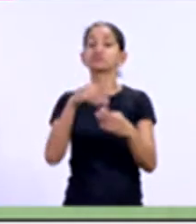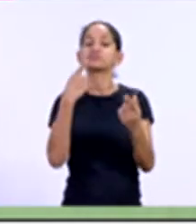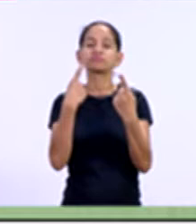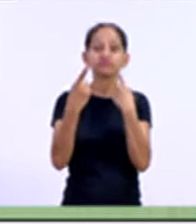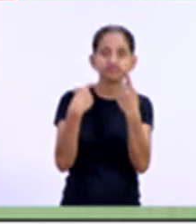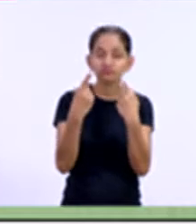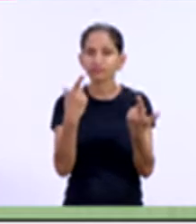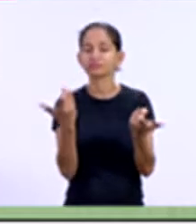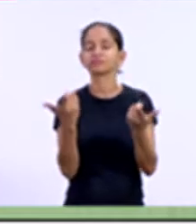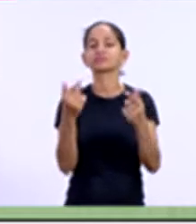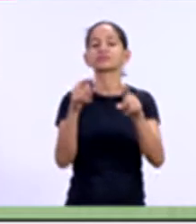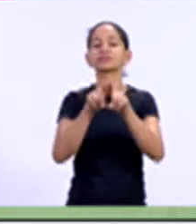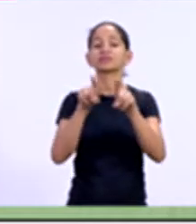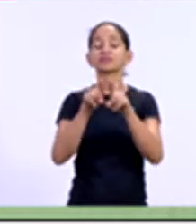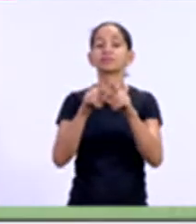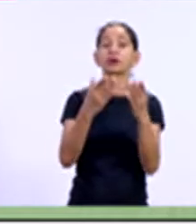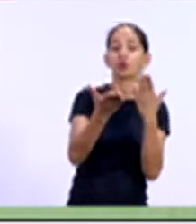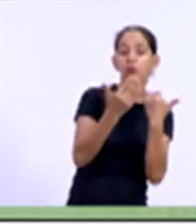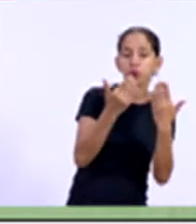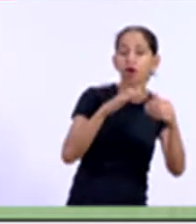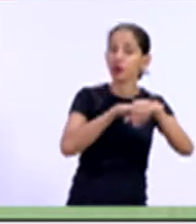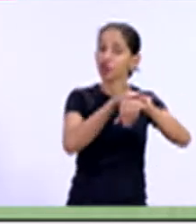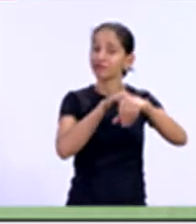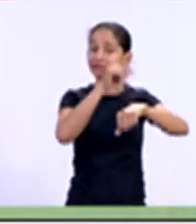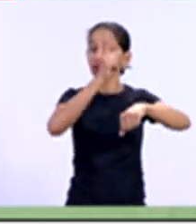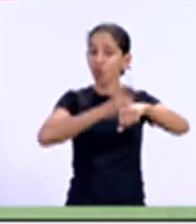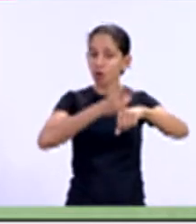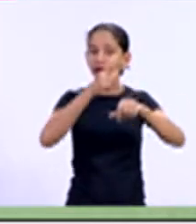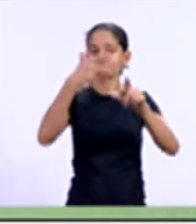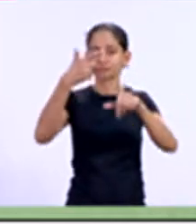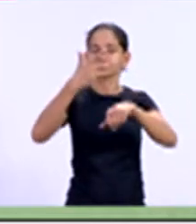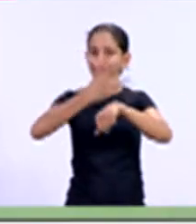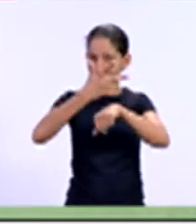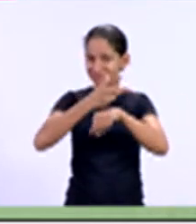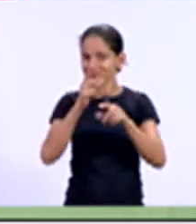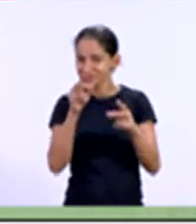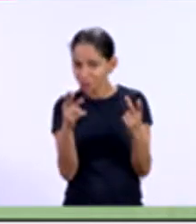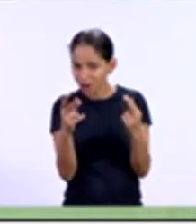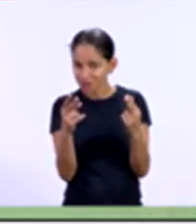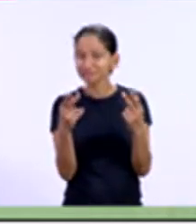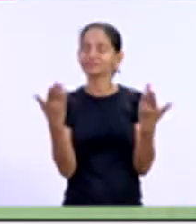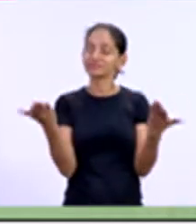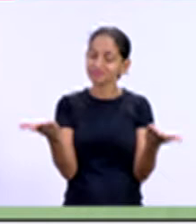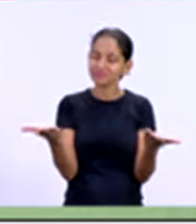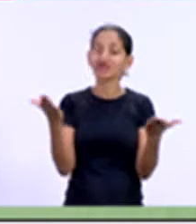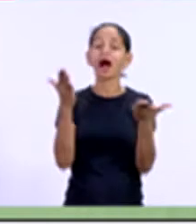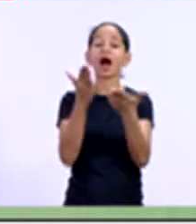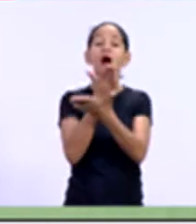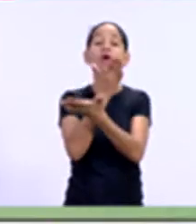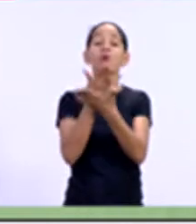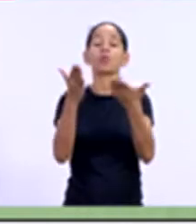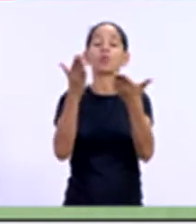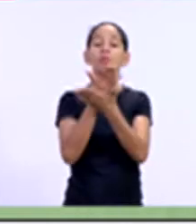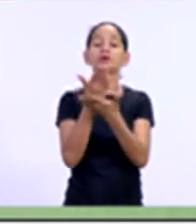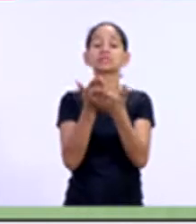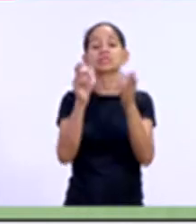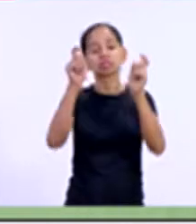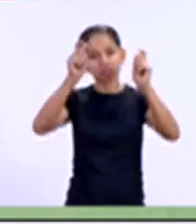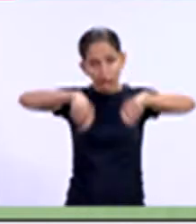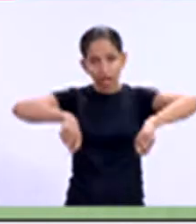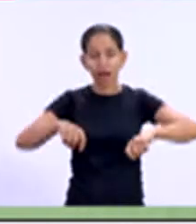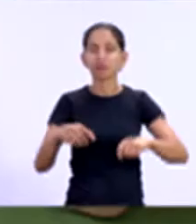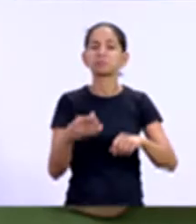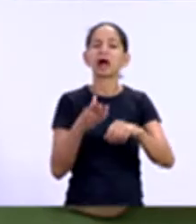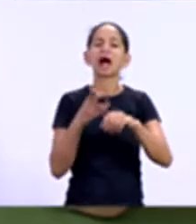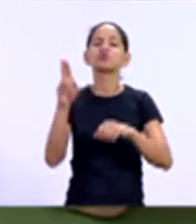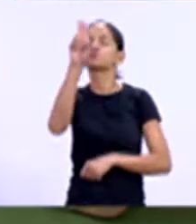diálogo e chat. Essas são algumas das ferramentas que... As mais acessadas